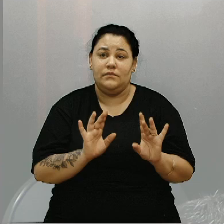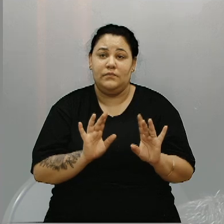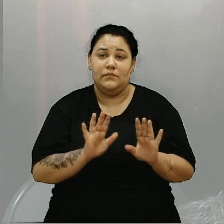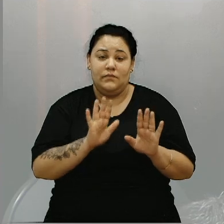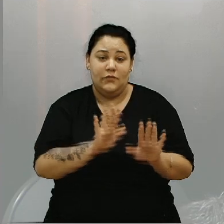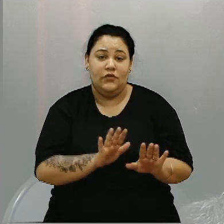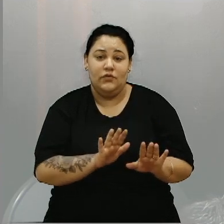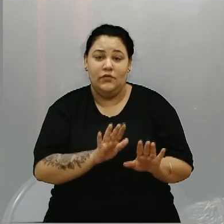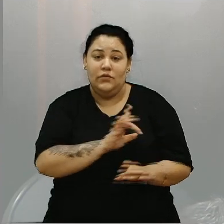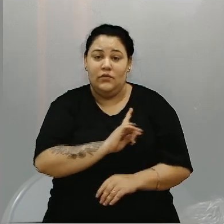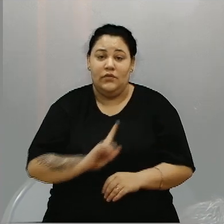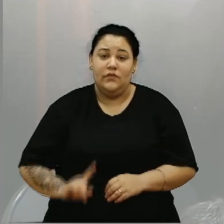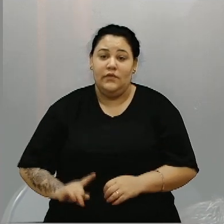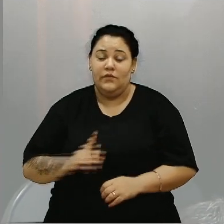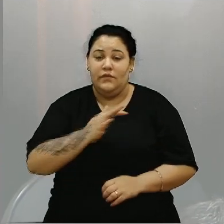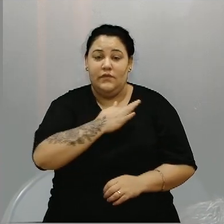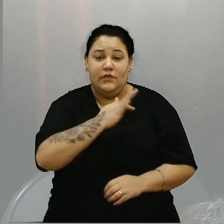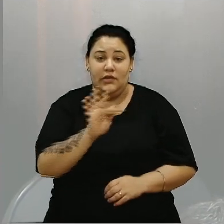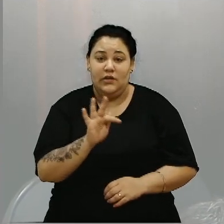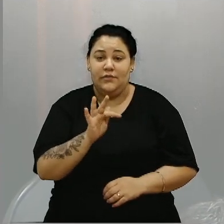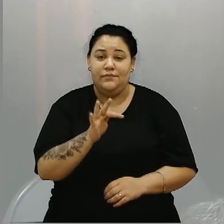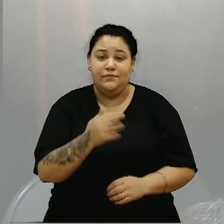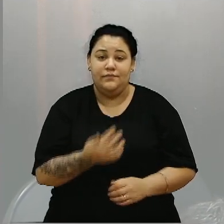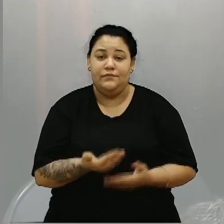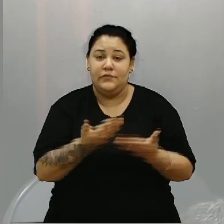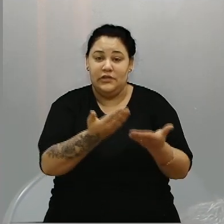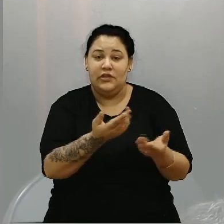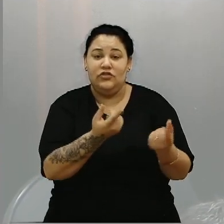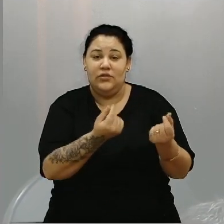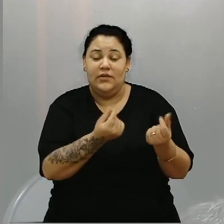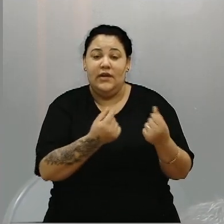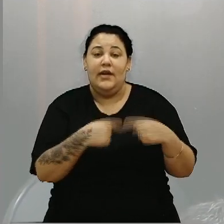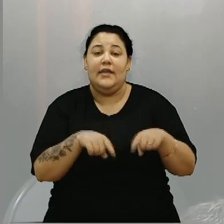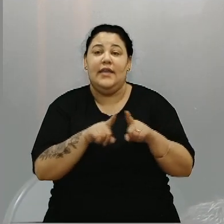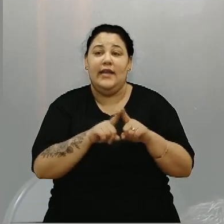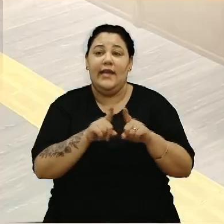dinheiro. Para os piscinões já veio. Se precisarem mais, só pedir. Obrigado.